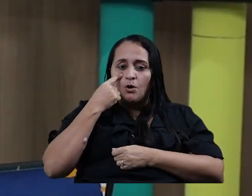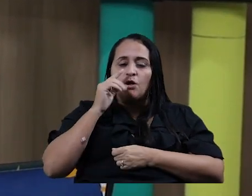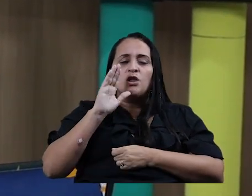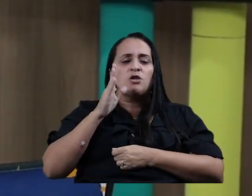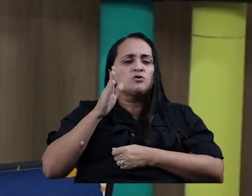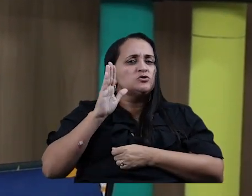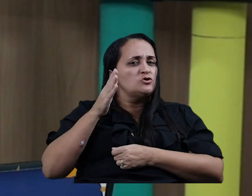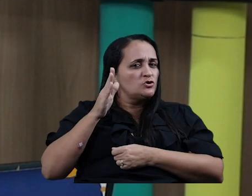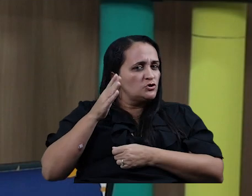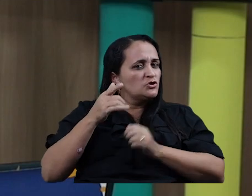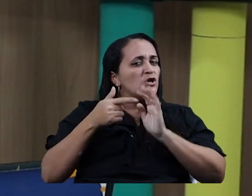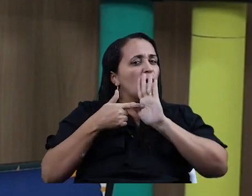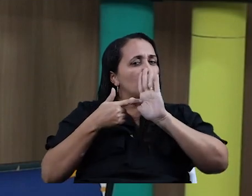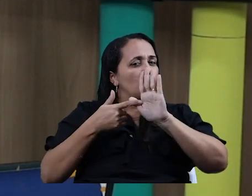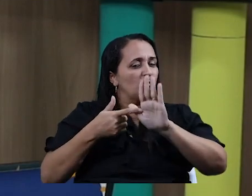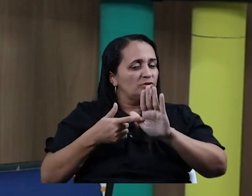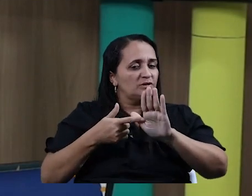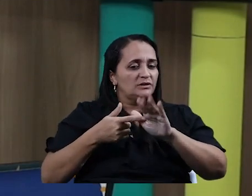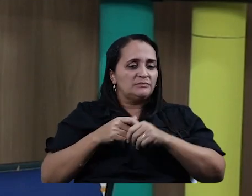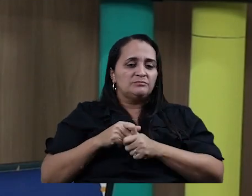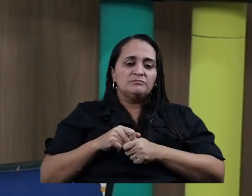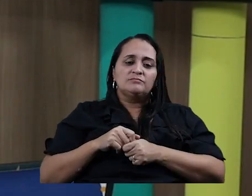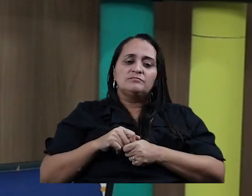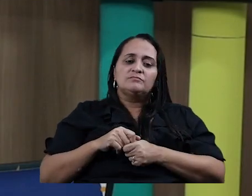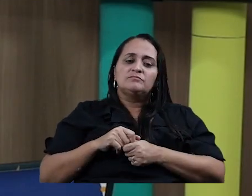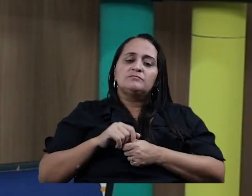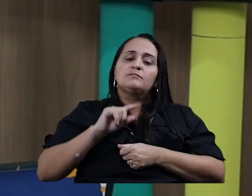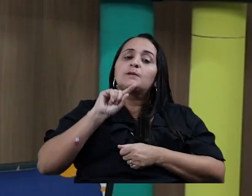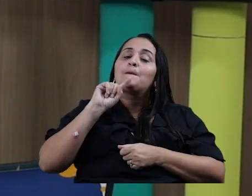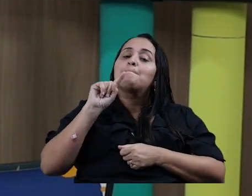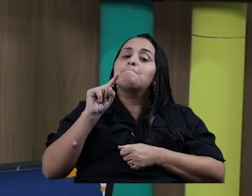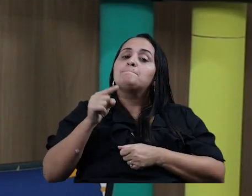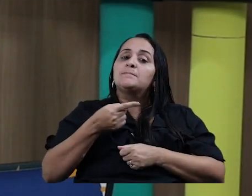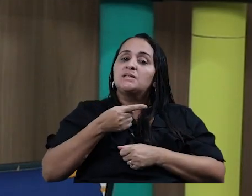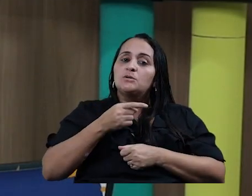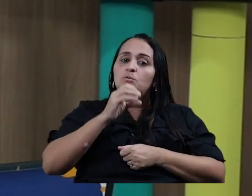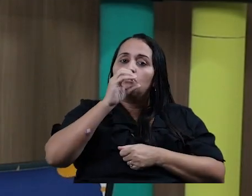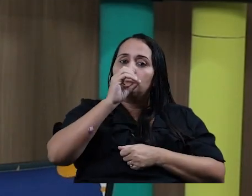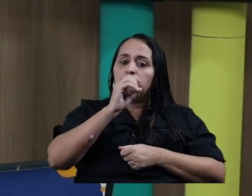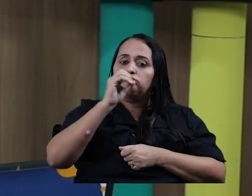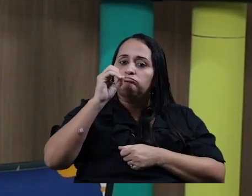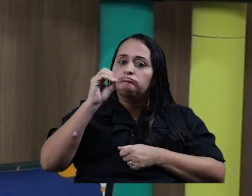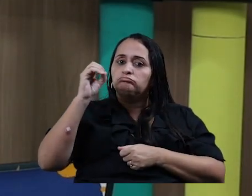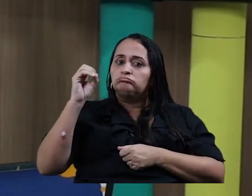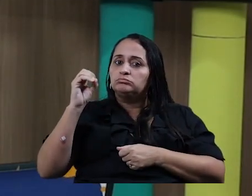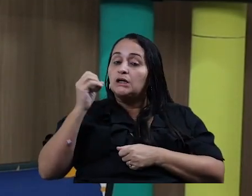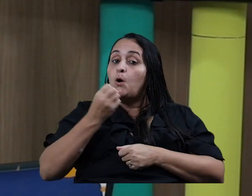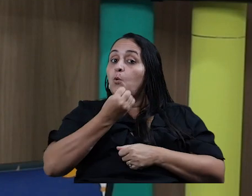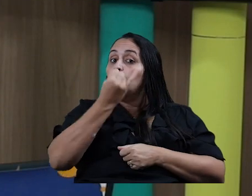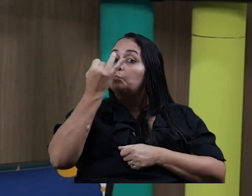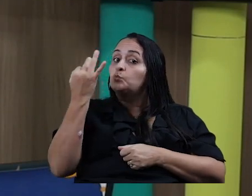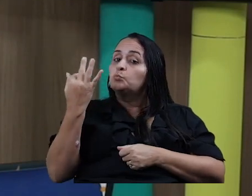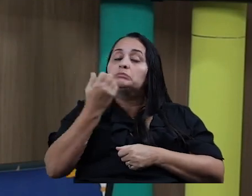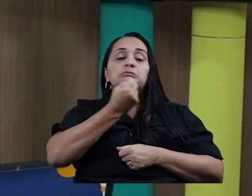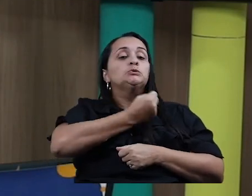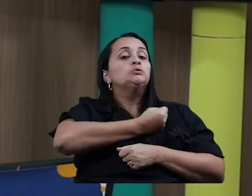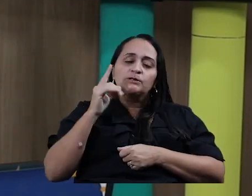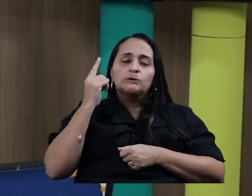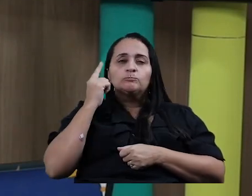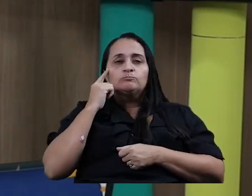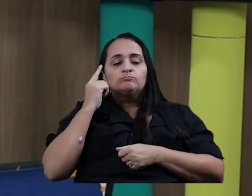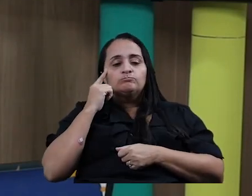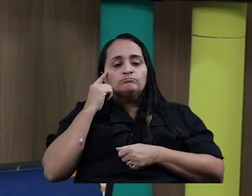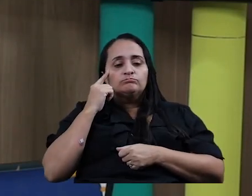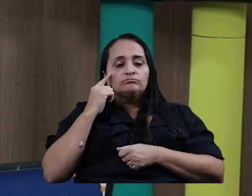atividade no quadro. E 1.000, eu sei que eu tenho que ter 3 números depois do 11. Então, olha, aqui já passa porque tem